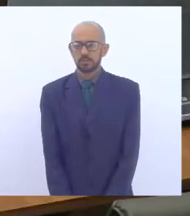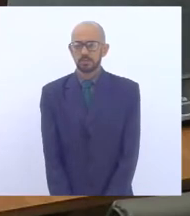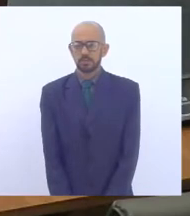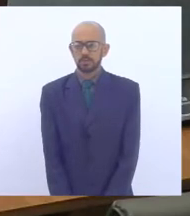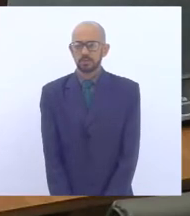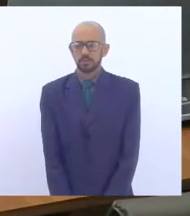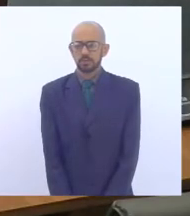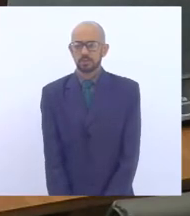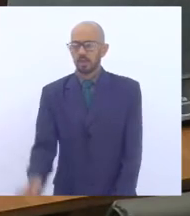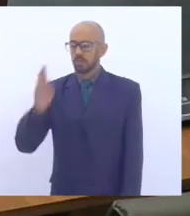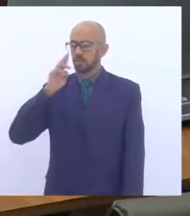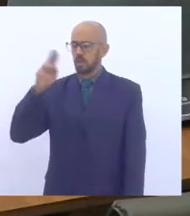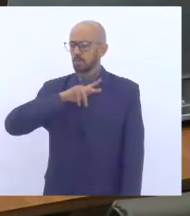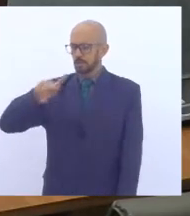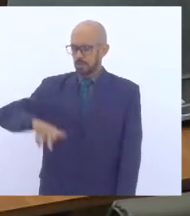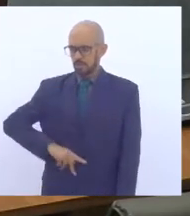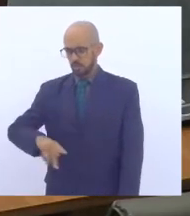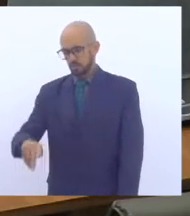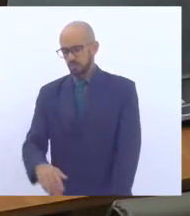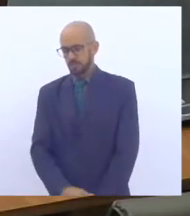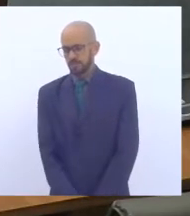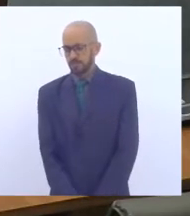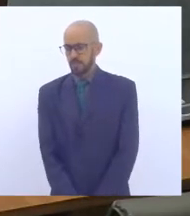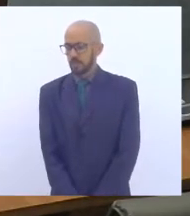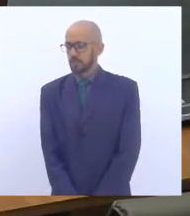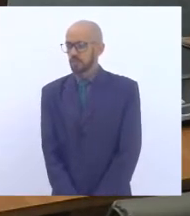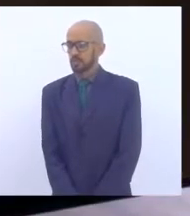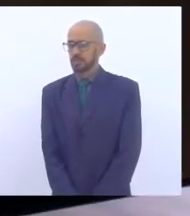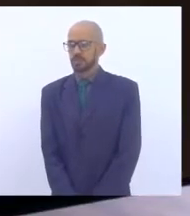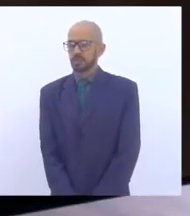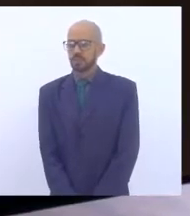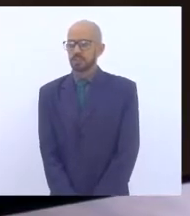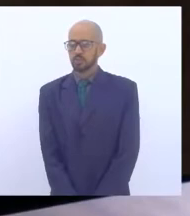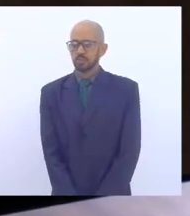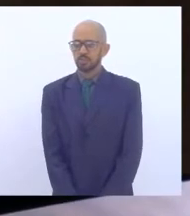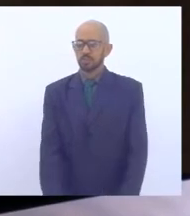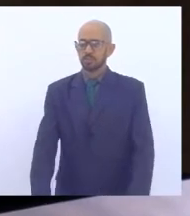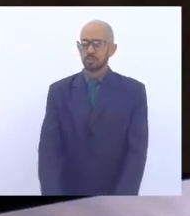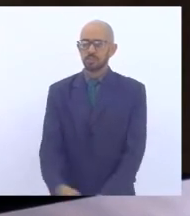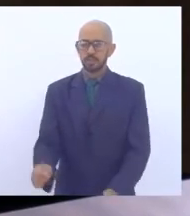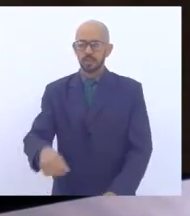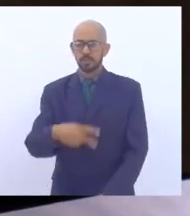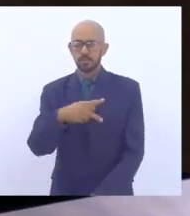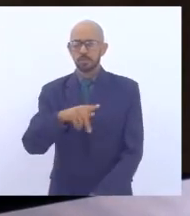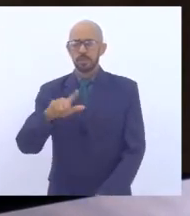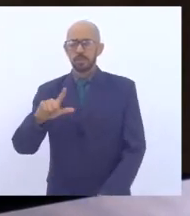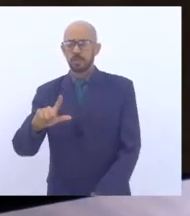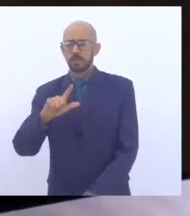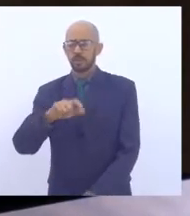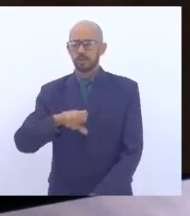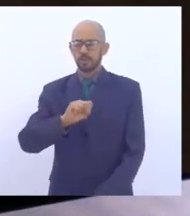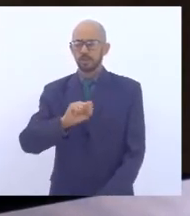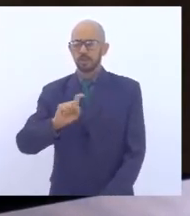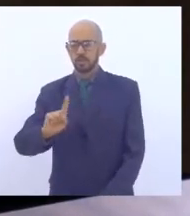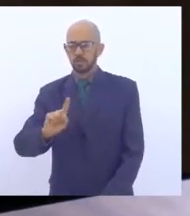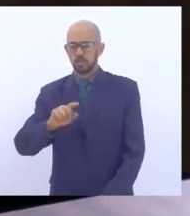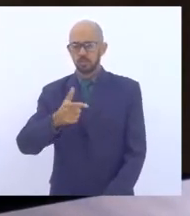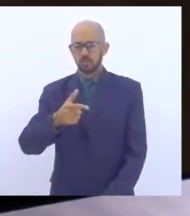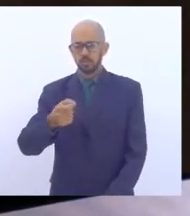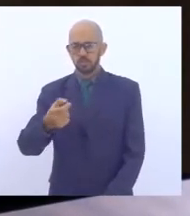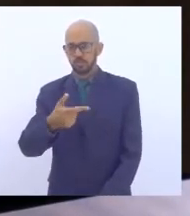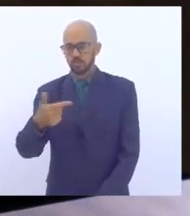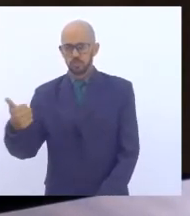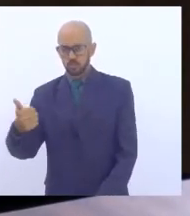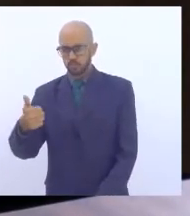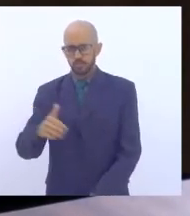seu presente pele 3881 de 21 de autoria do